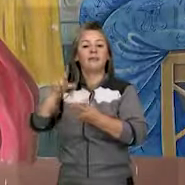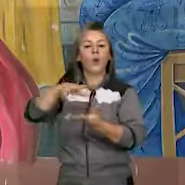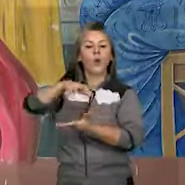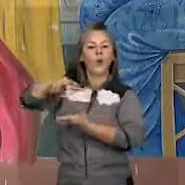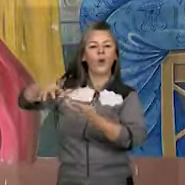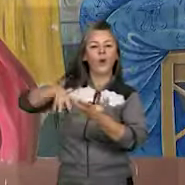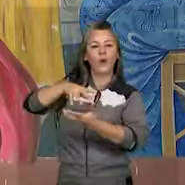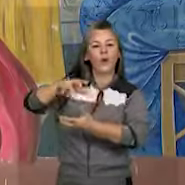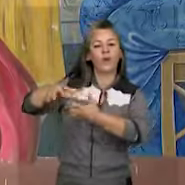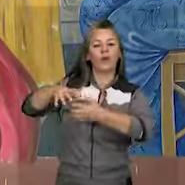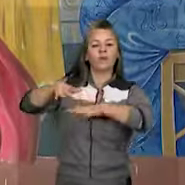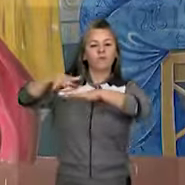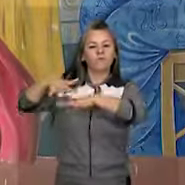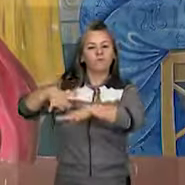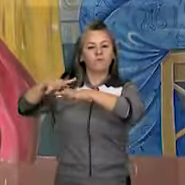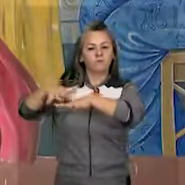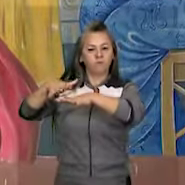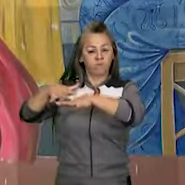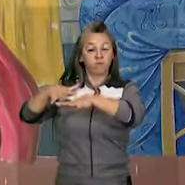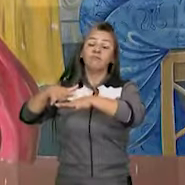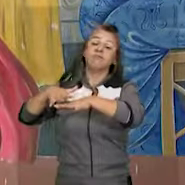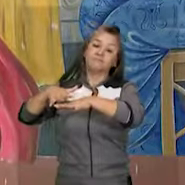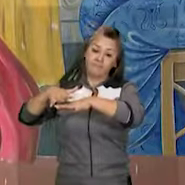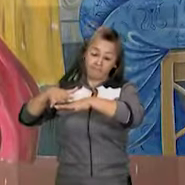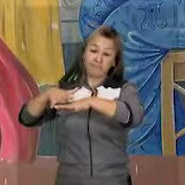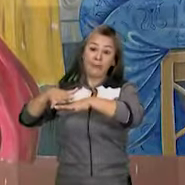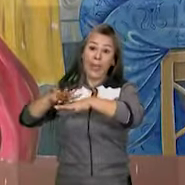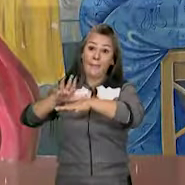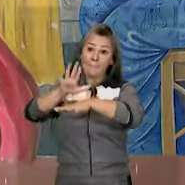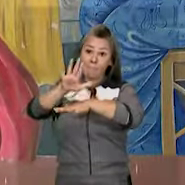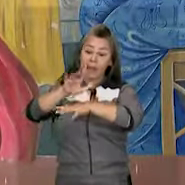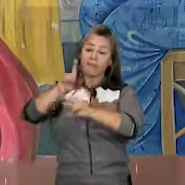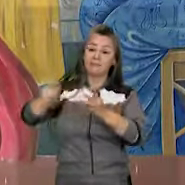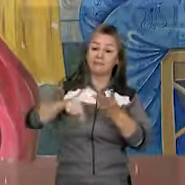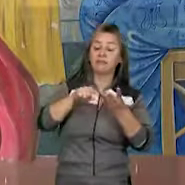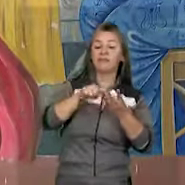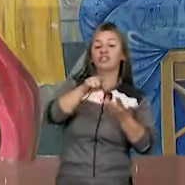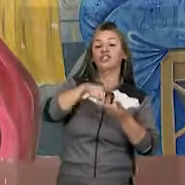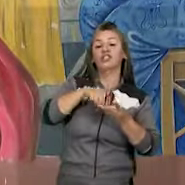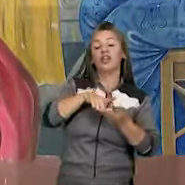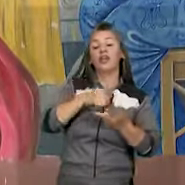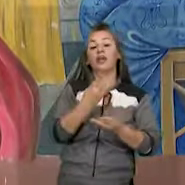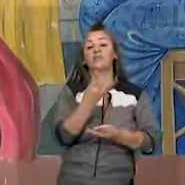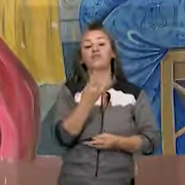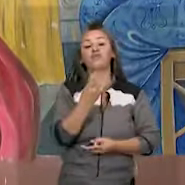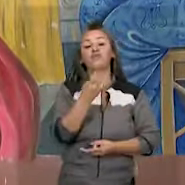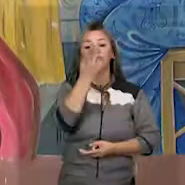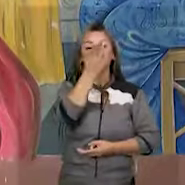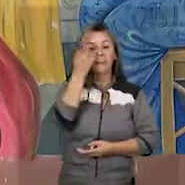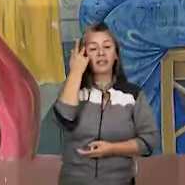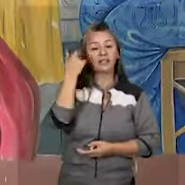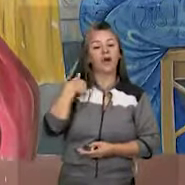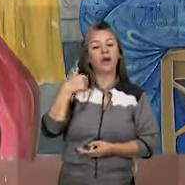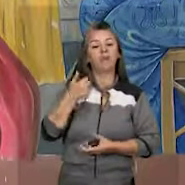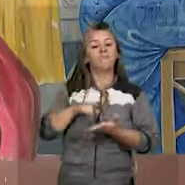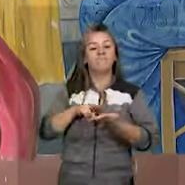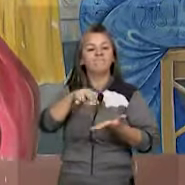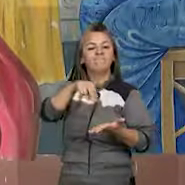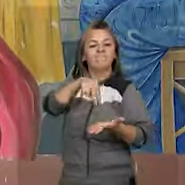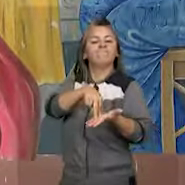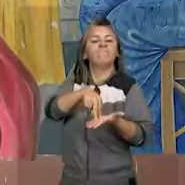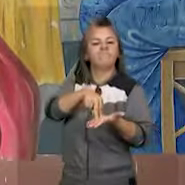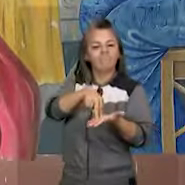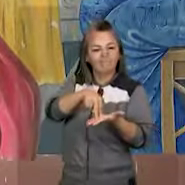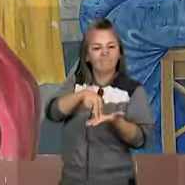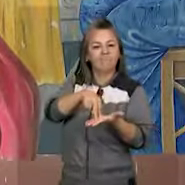indivíduo, né, da pessoa. Tinha aquelas pessoas, né, que resistiam à escravidão de forma, né,